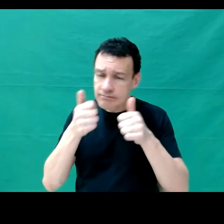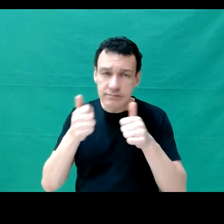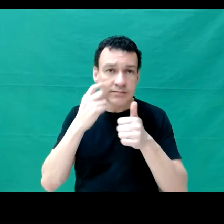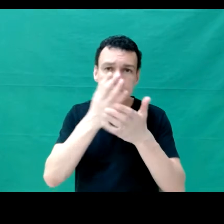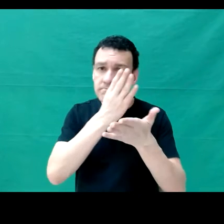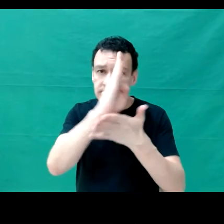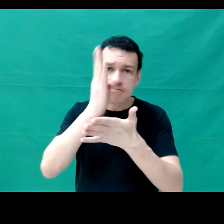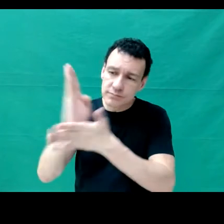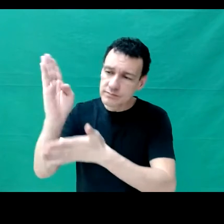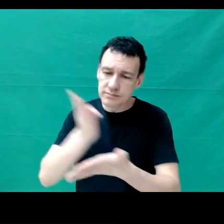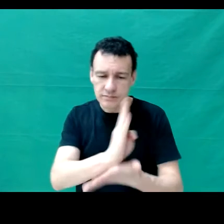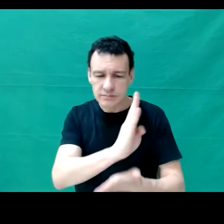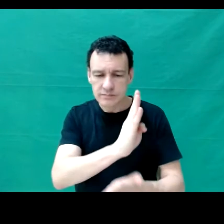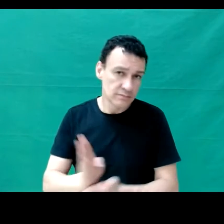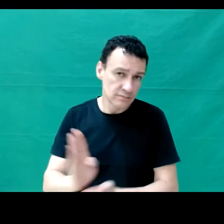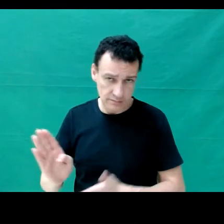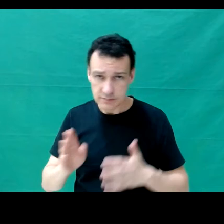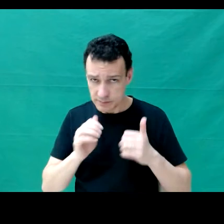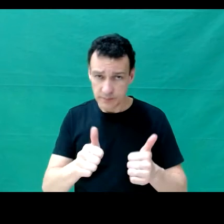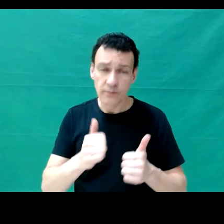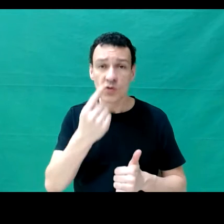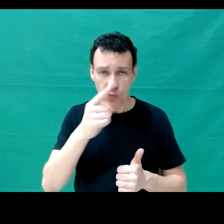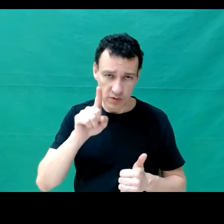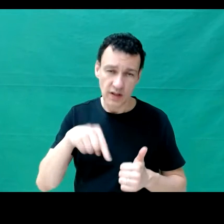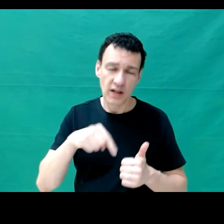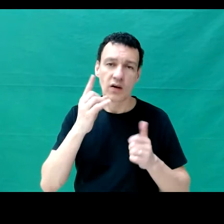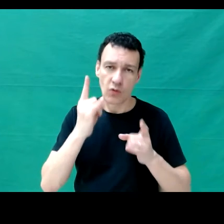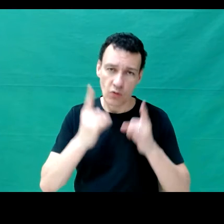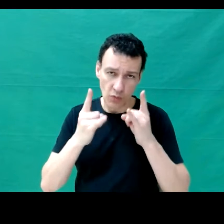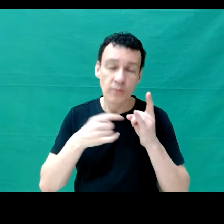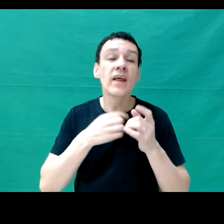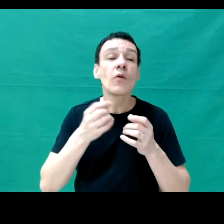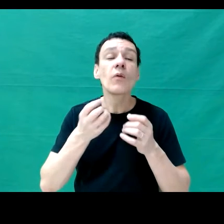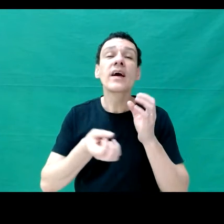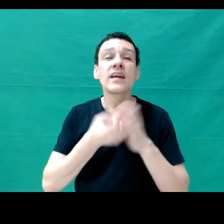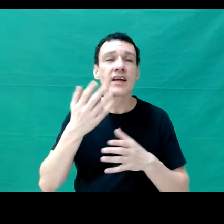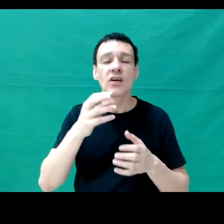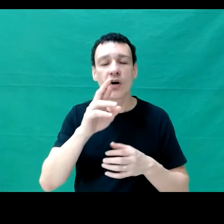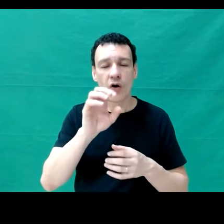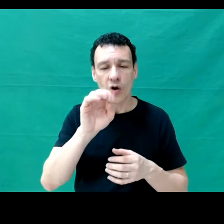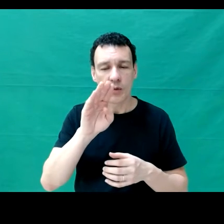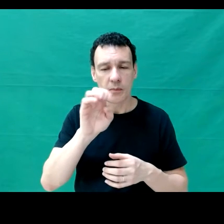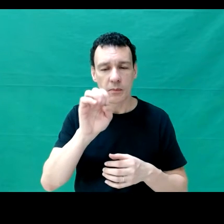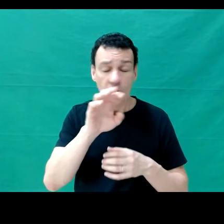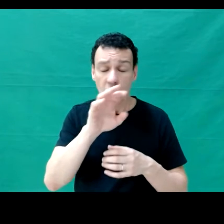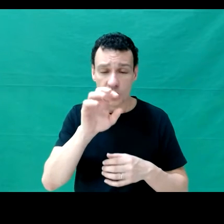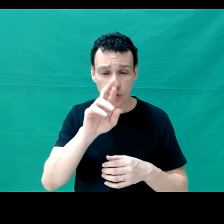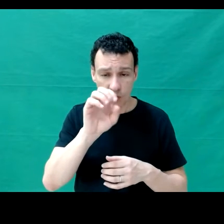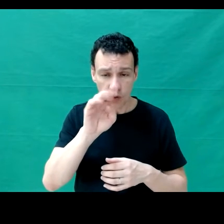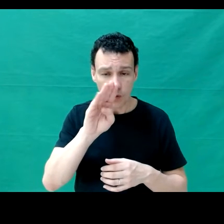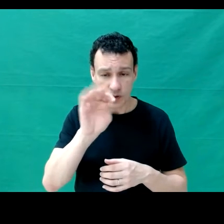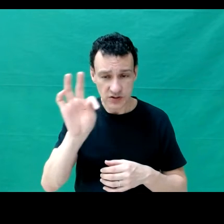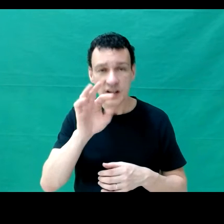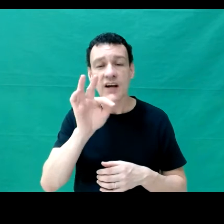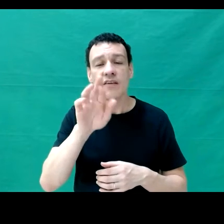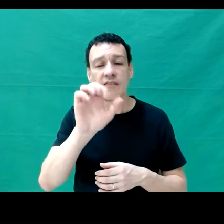né. Uma é um robô que eu criei com o Robot Framework. Eu criei uma biblioteca em Python, né, que você